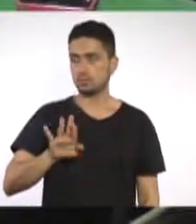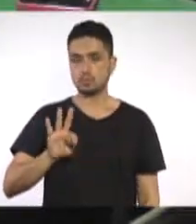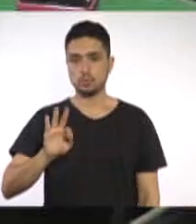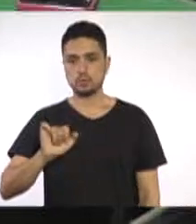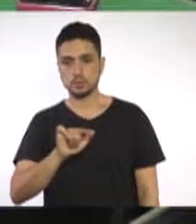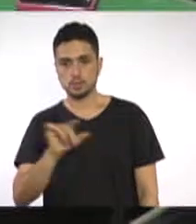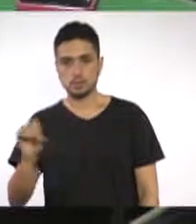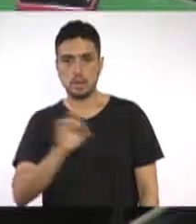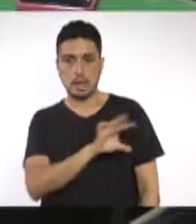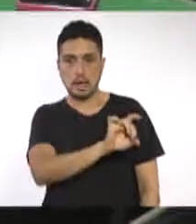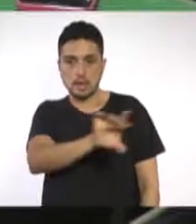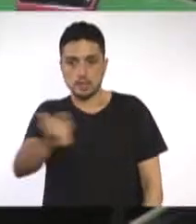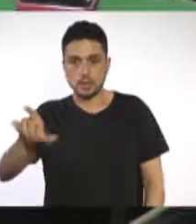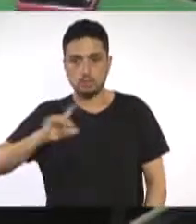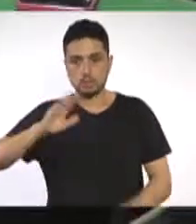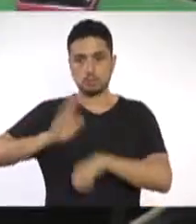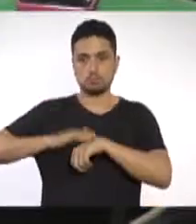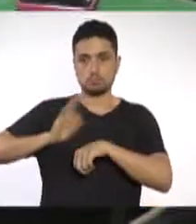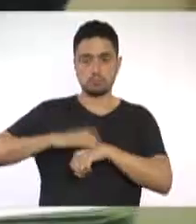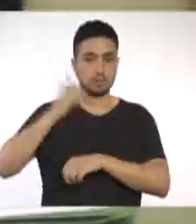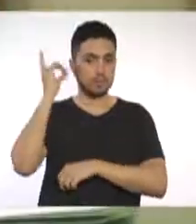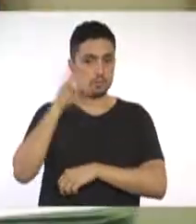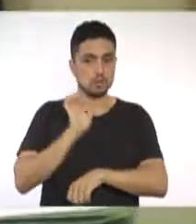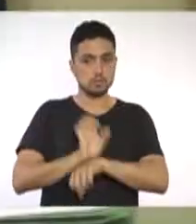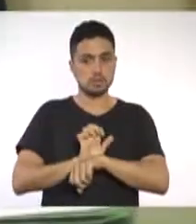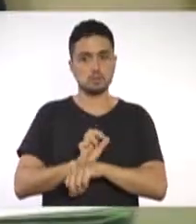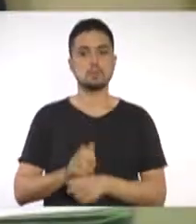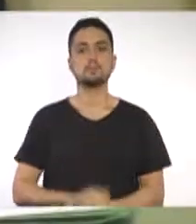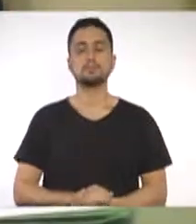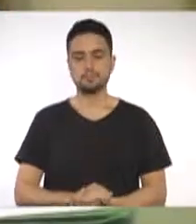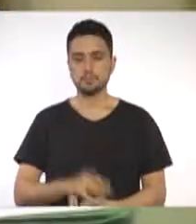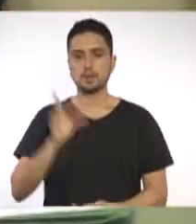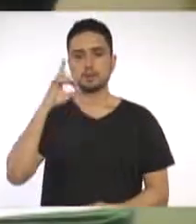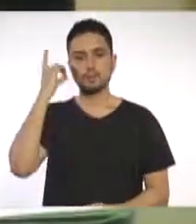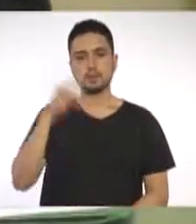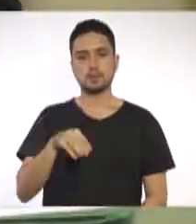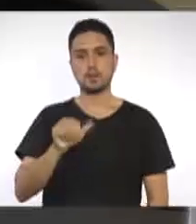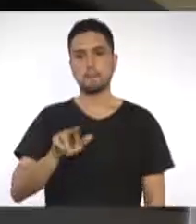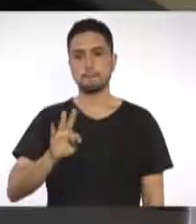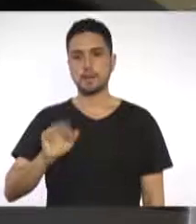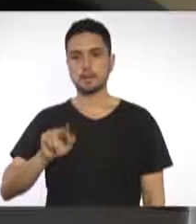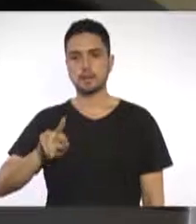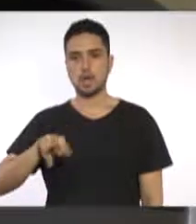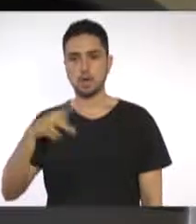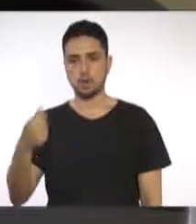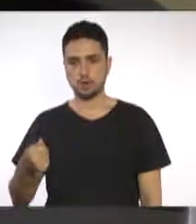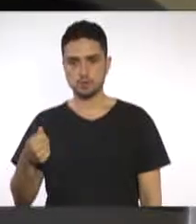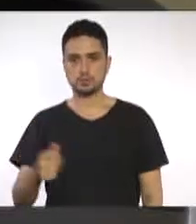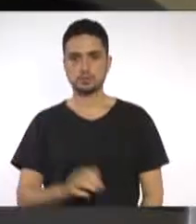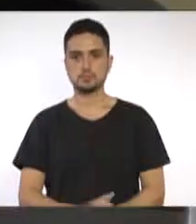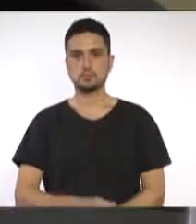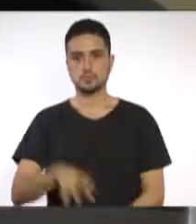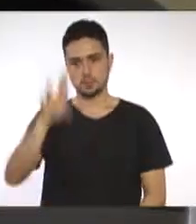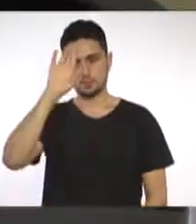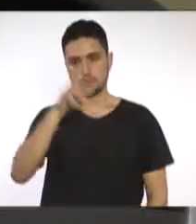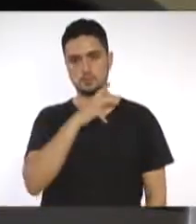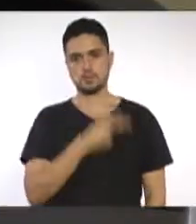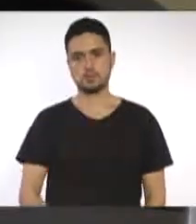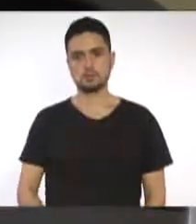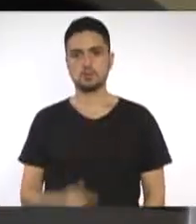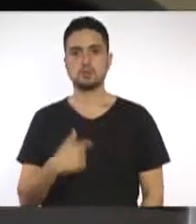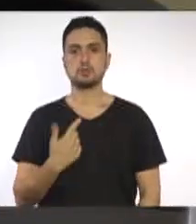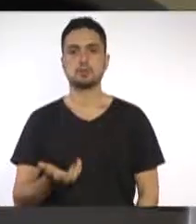deputado estadual. Então, perfeito. Deputada Marta Rocha, como vota? Presidente, eu queria pedir que